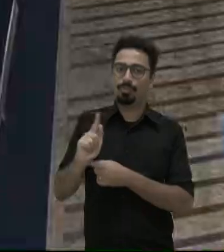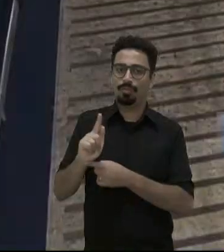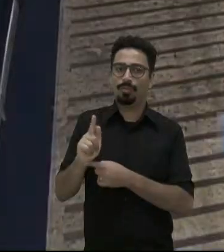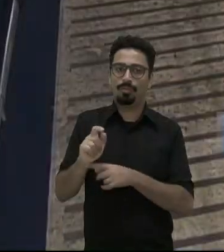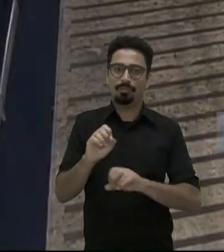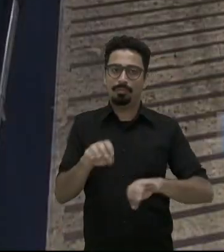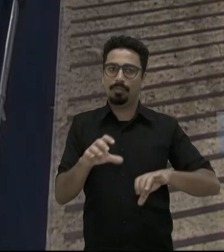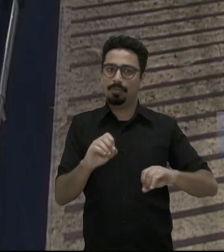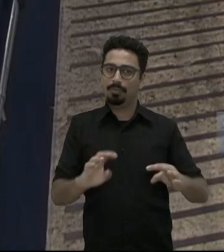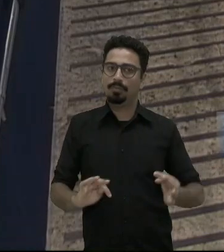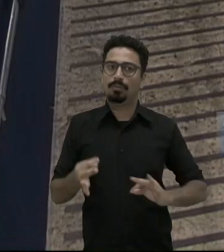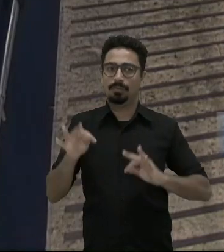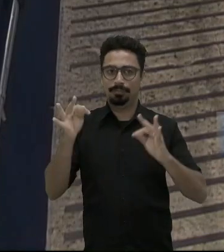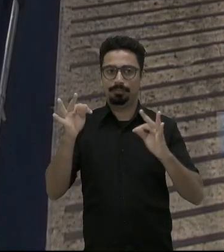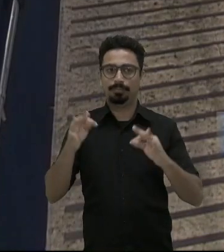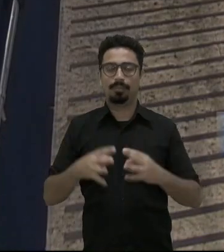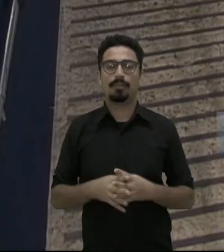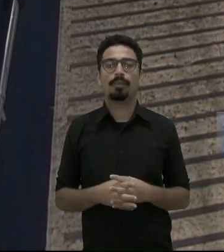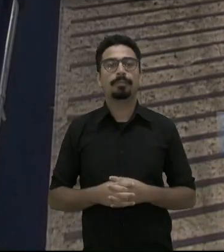técnico.